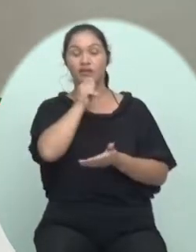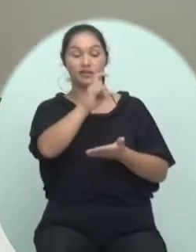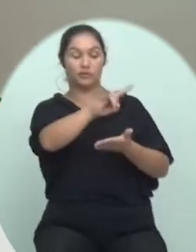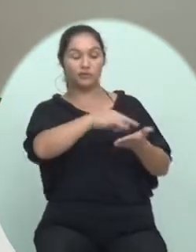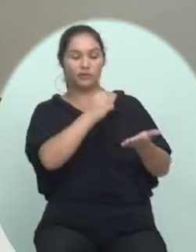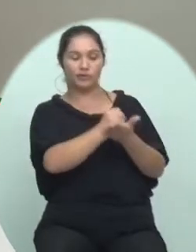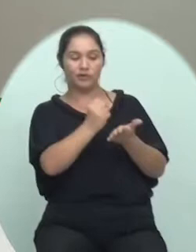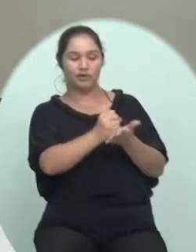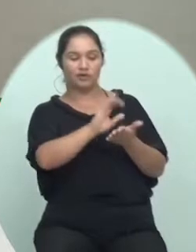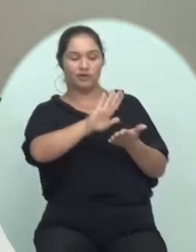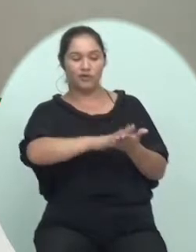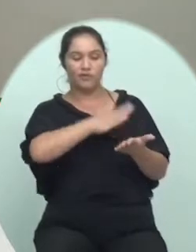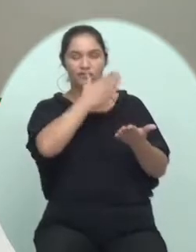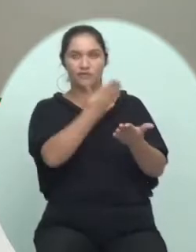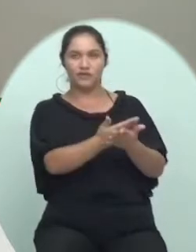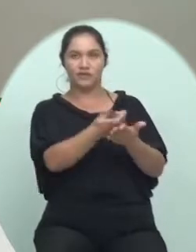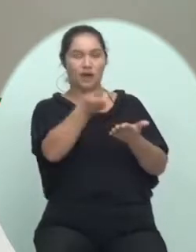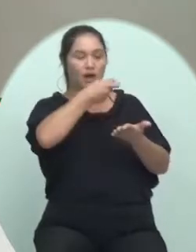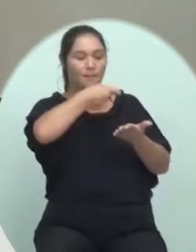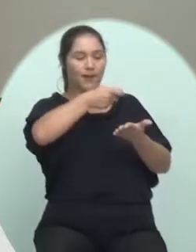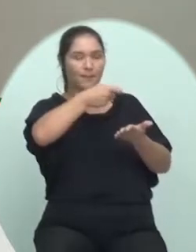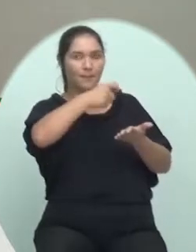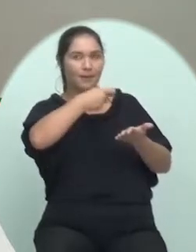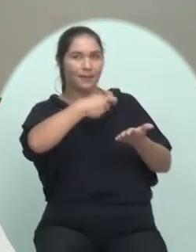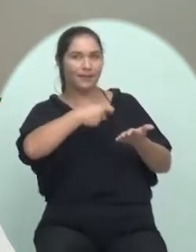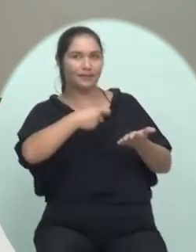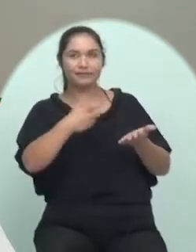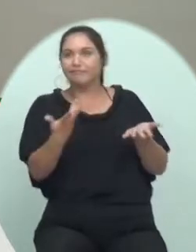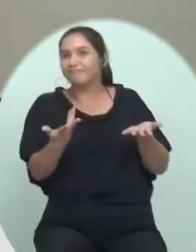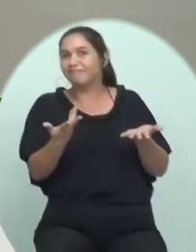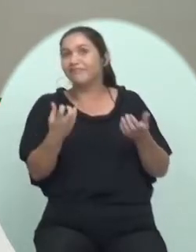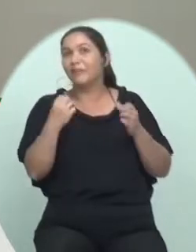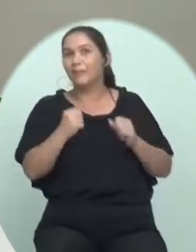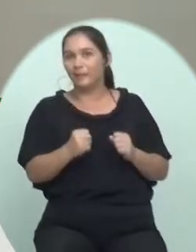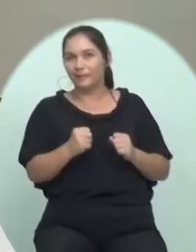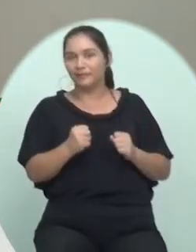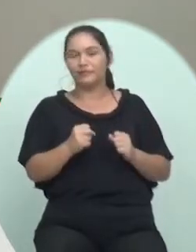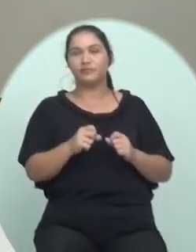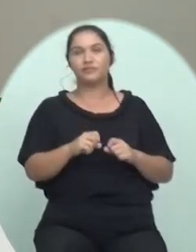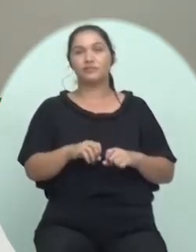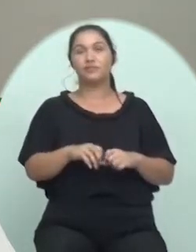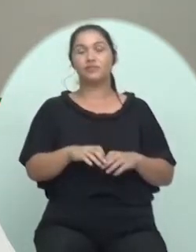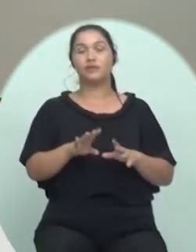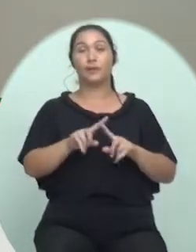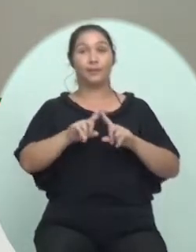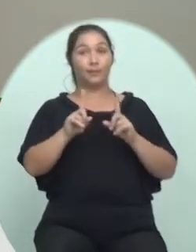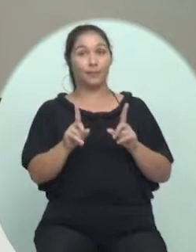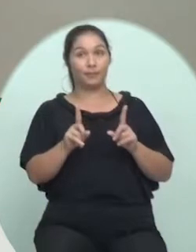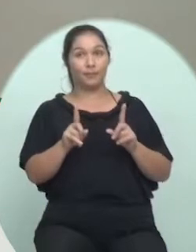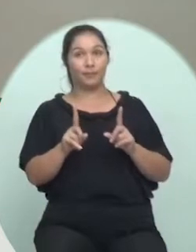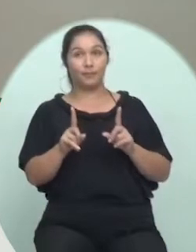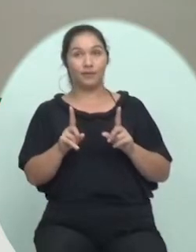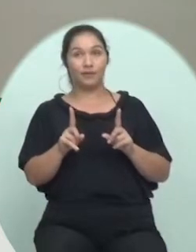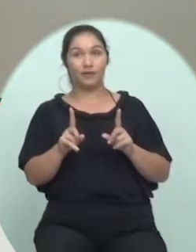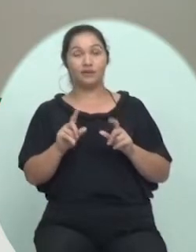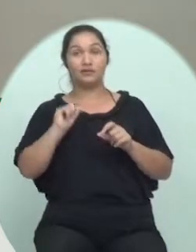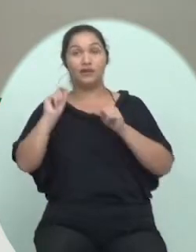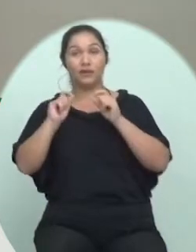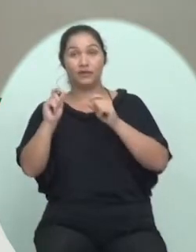ele se refere efetivamente a alguns pontos específicos. O apostilamento, ele se refere à